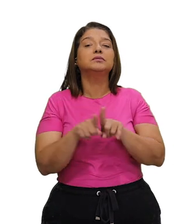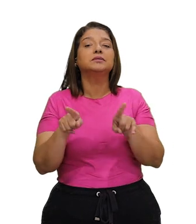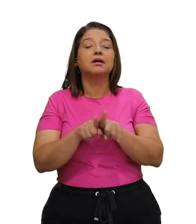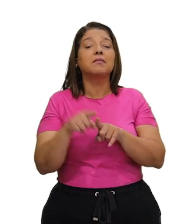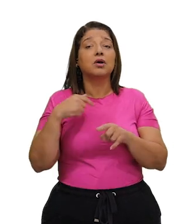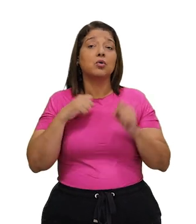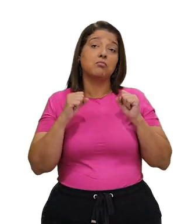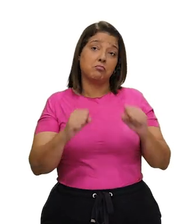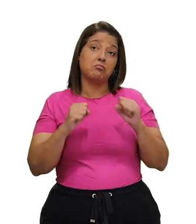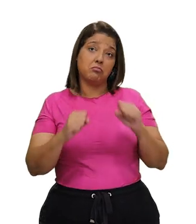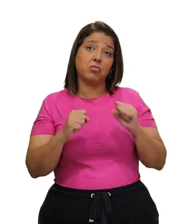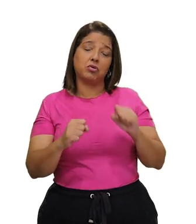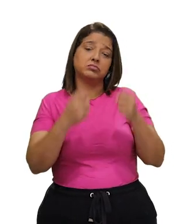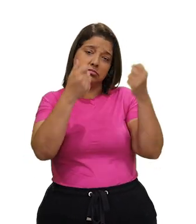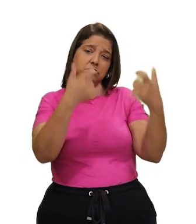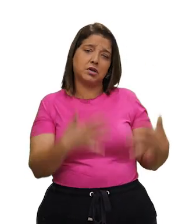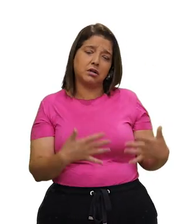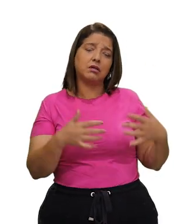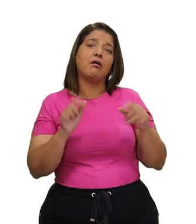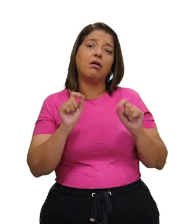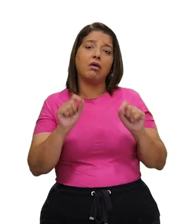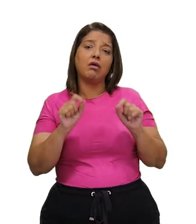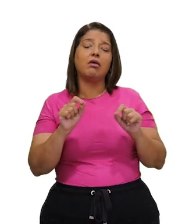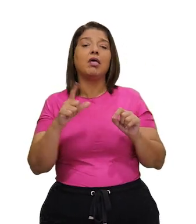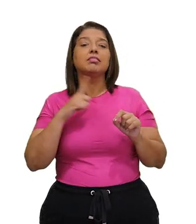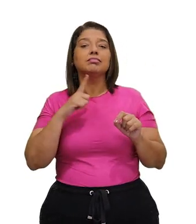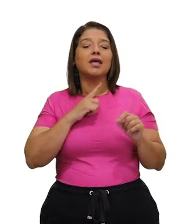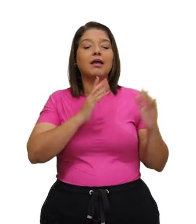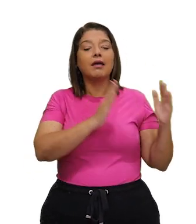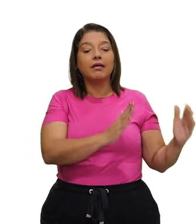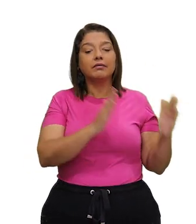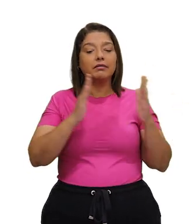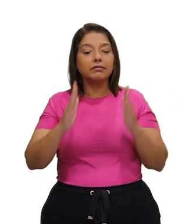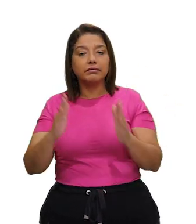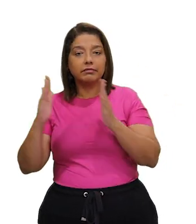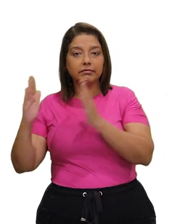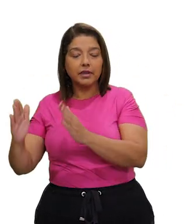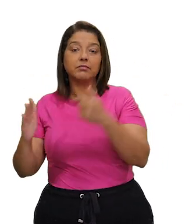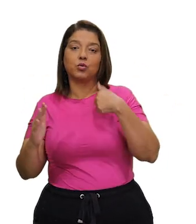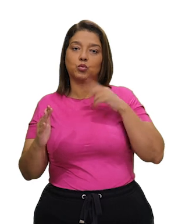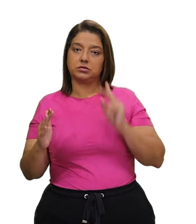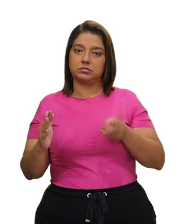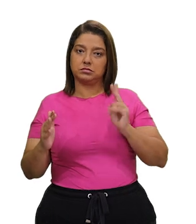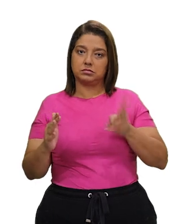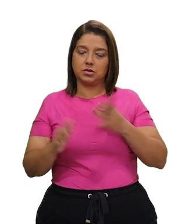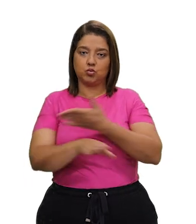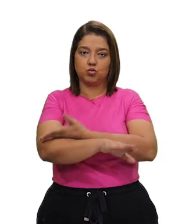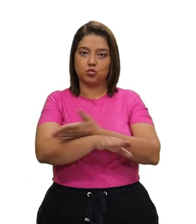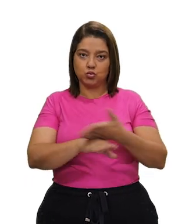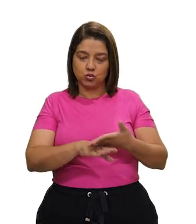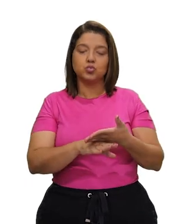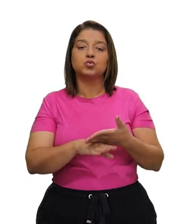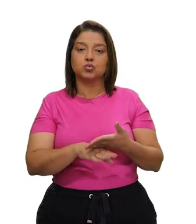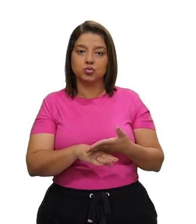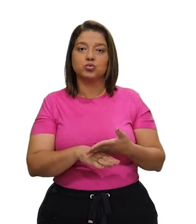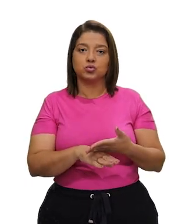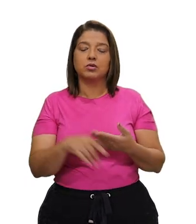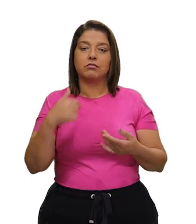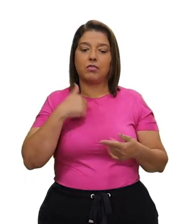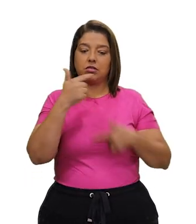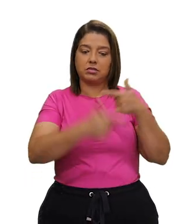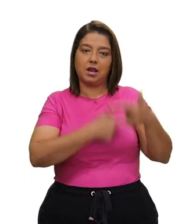do meu processo é algumas etapas que eu sempre reúno que elas são Digamos que eventos canônicos do meu processo de